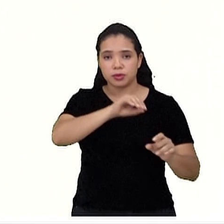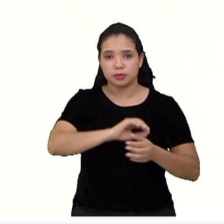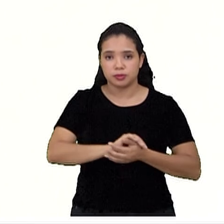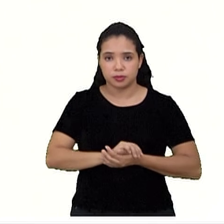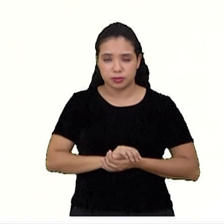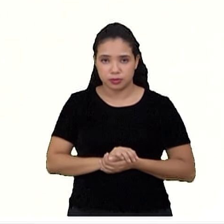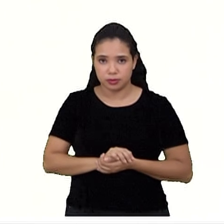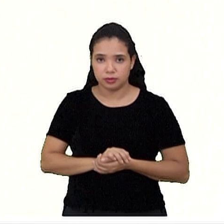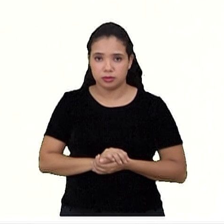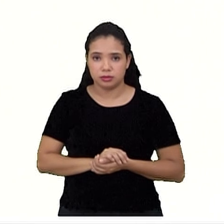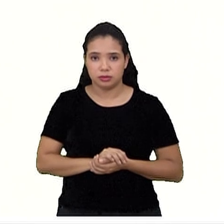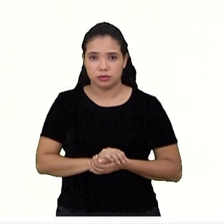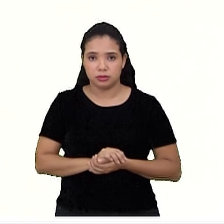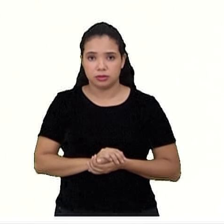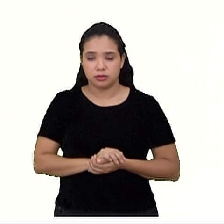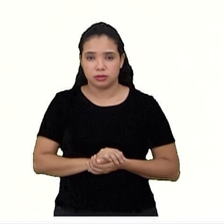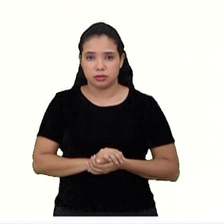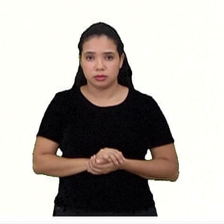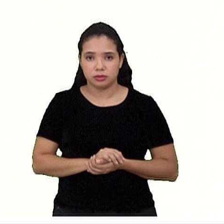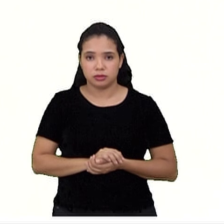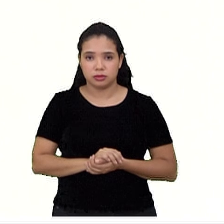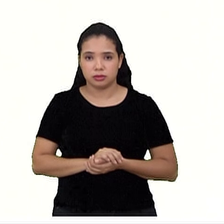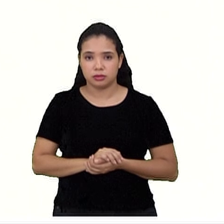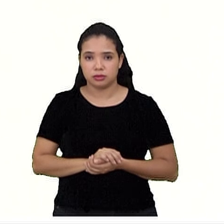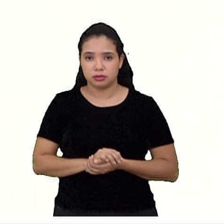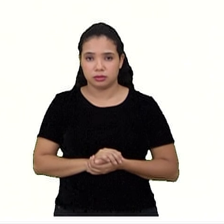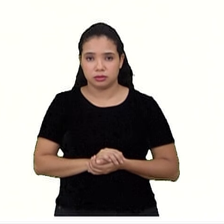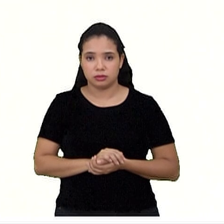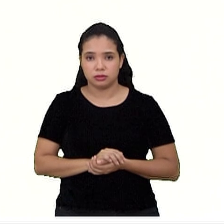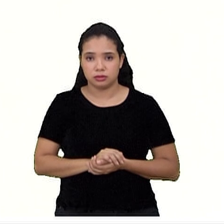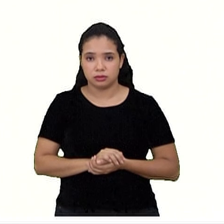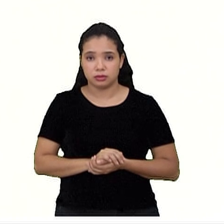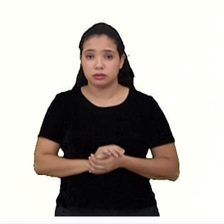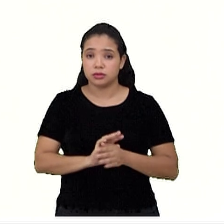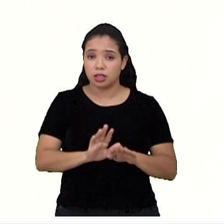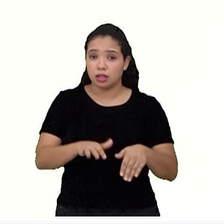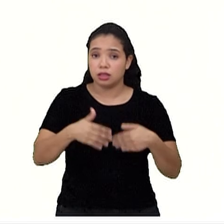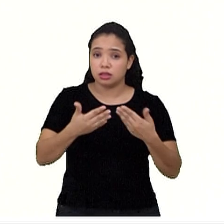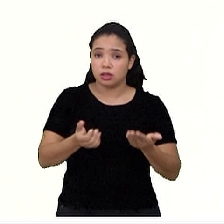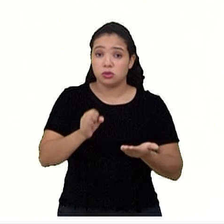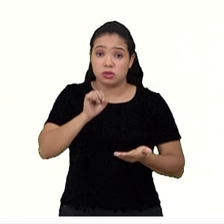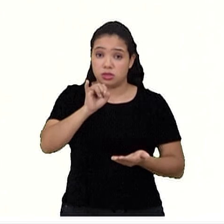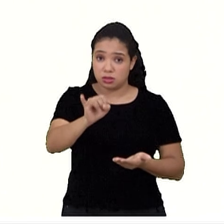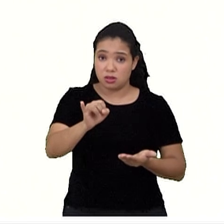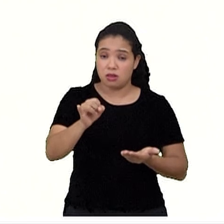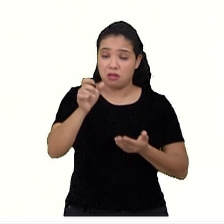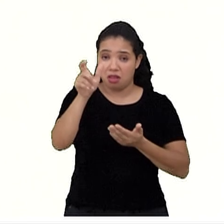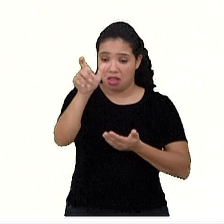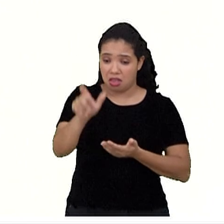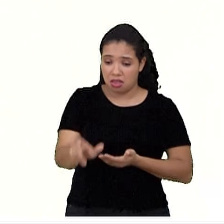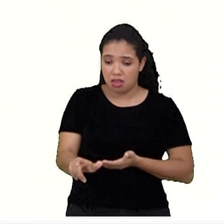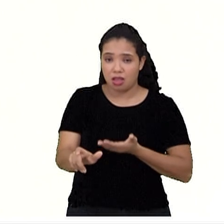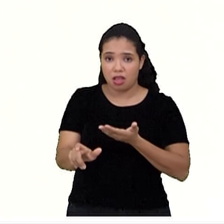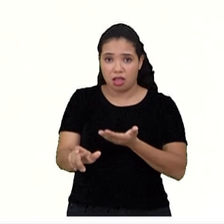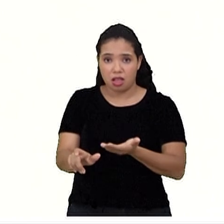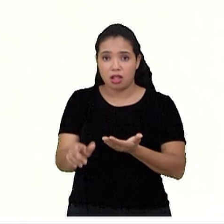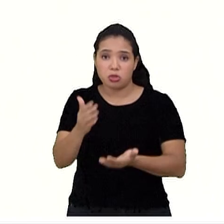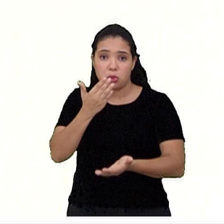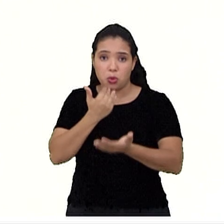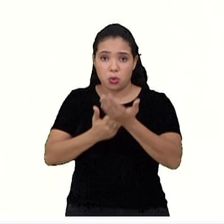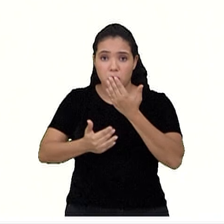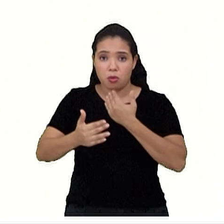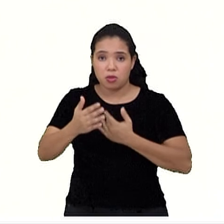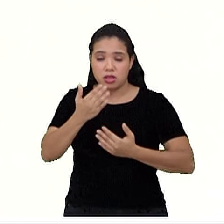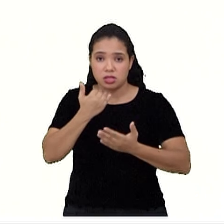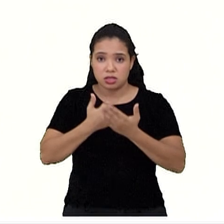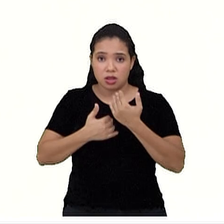that coronary artery disease. Então, se ele, não comesse tanta